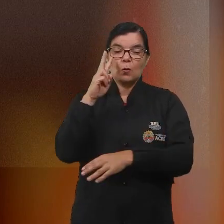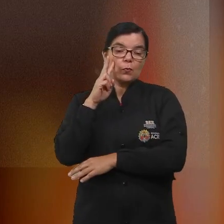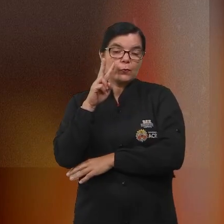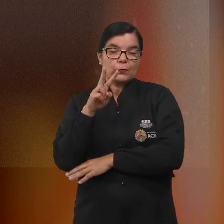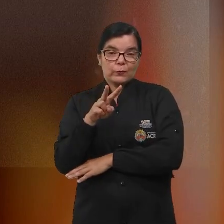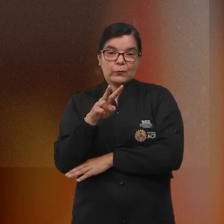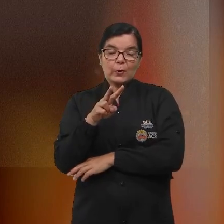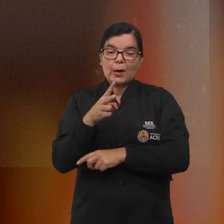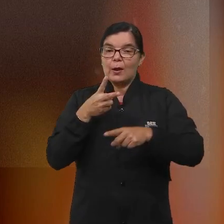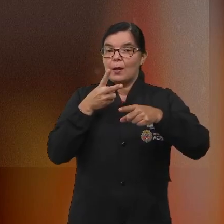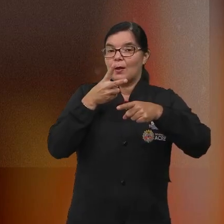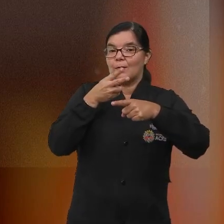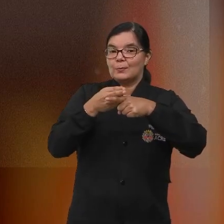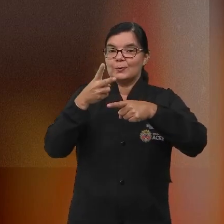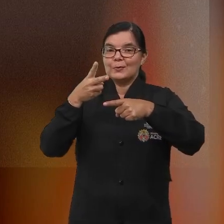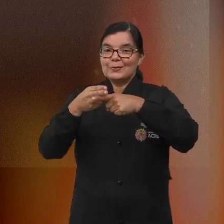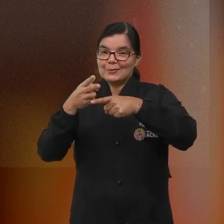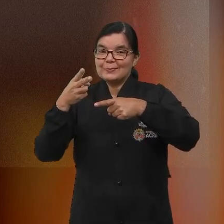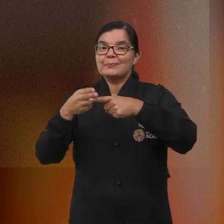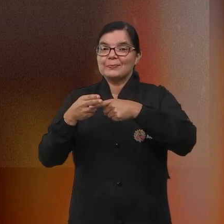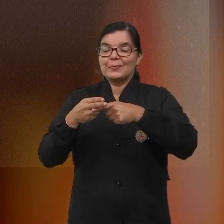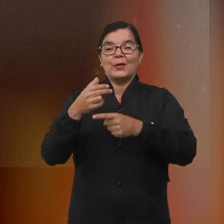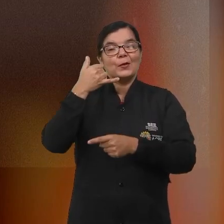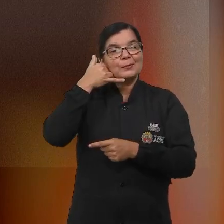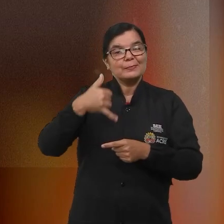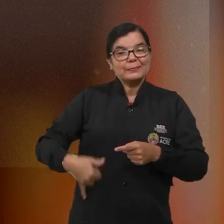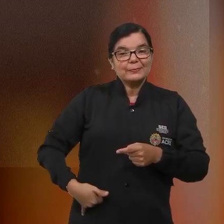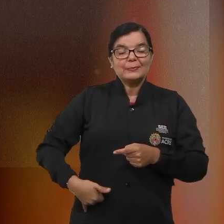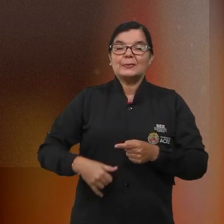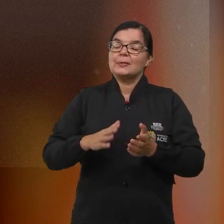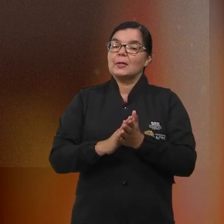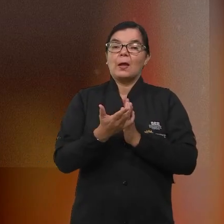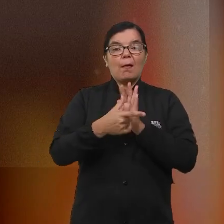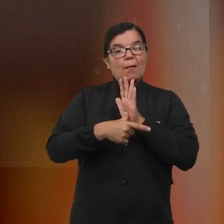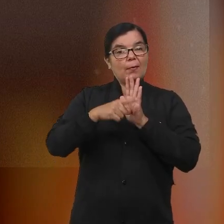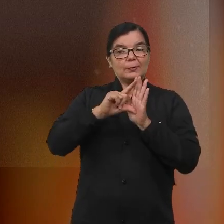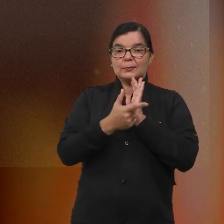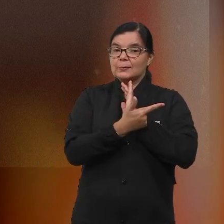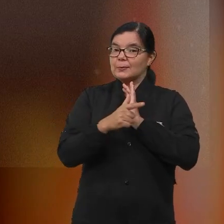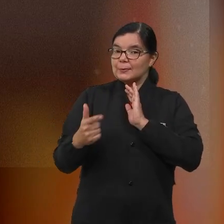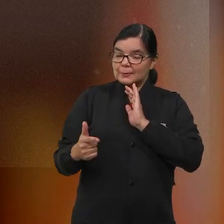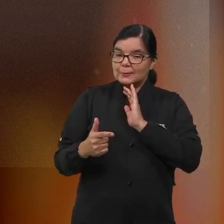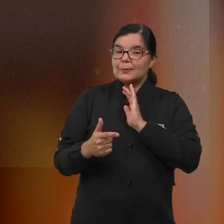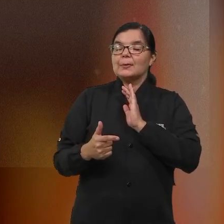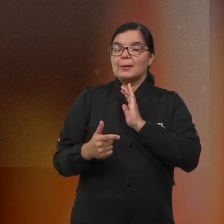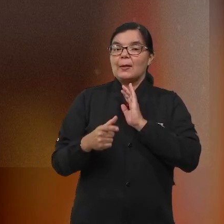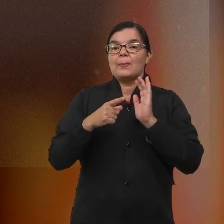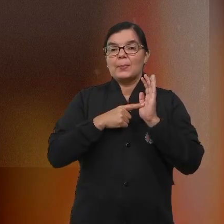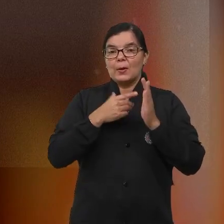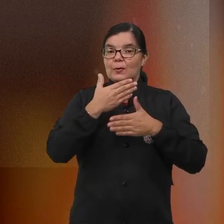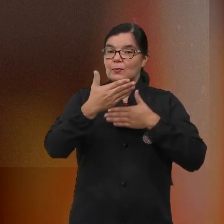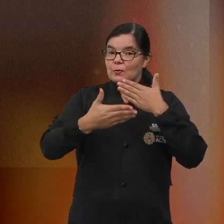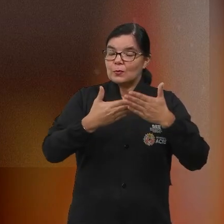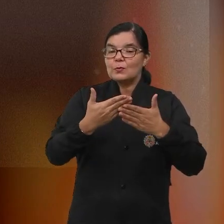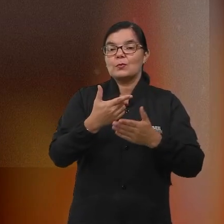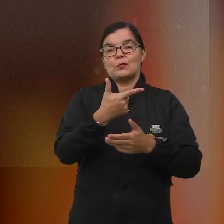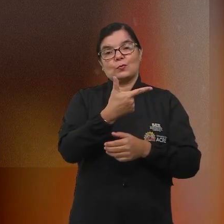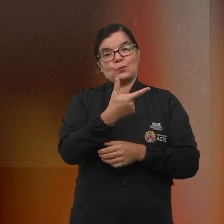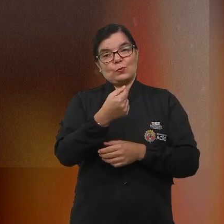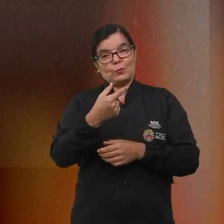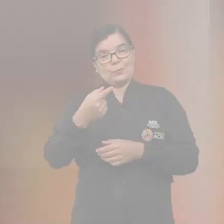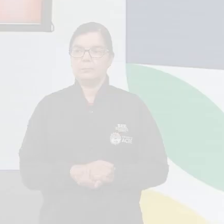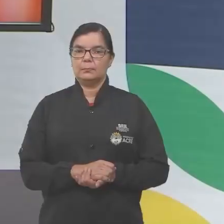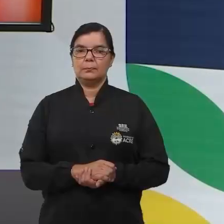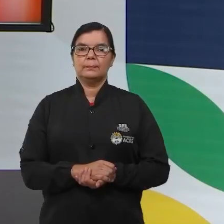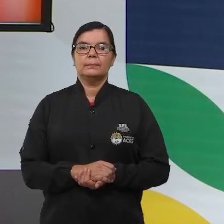assistindo séries no celular. Então, essa realidade a gente não tinha antes, passou a ter dos anos 2000 para cá,